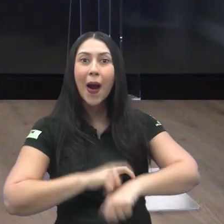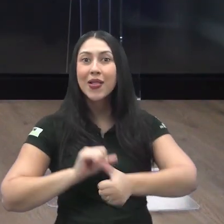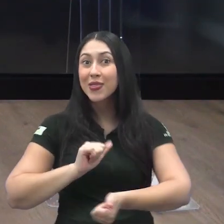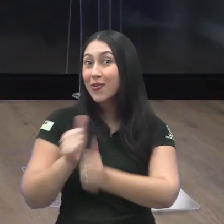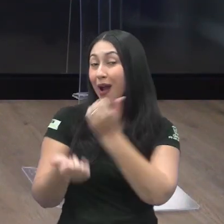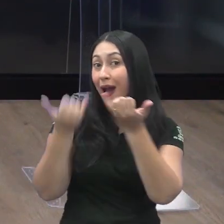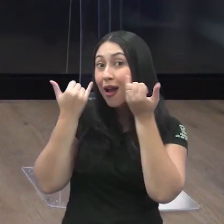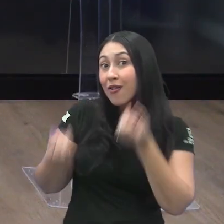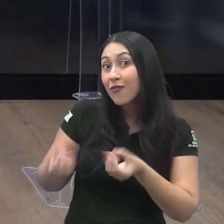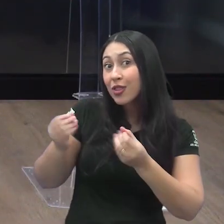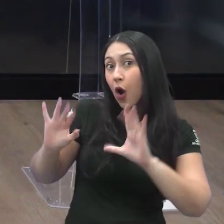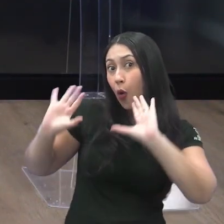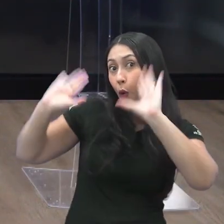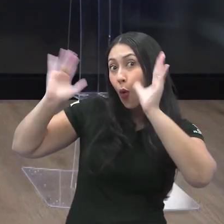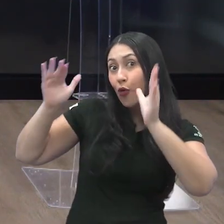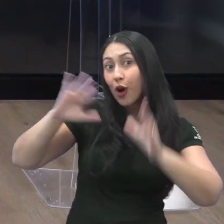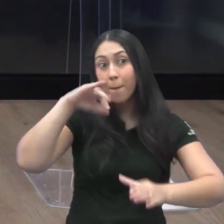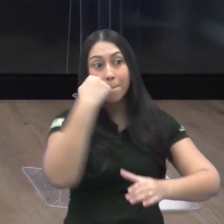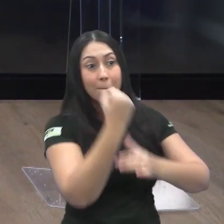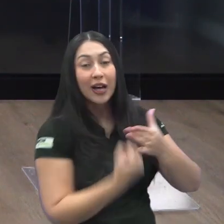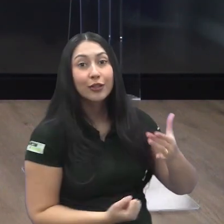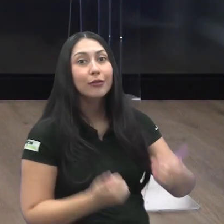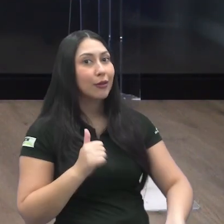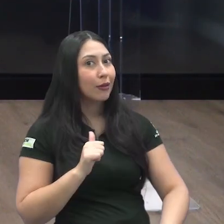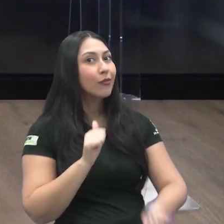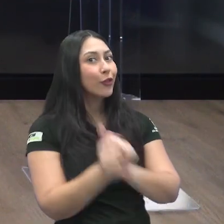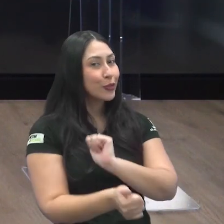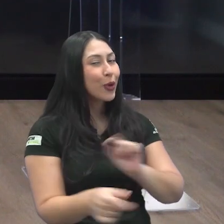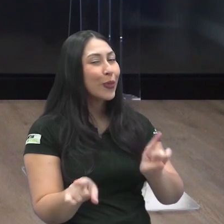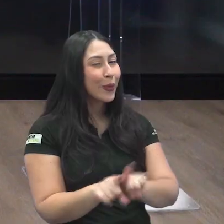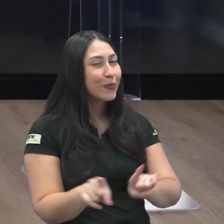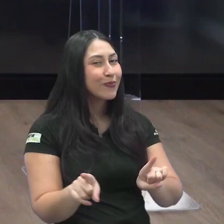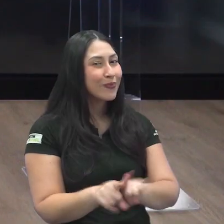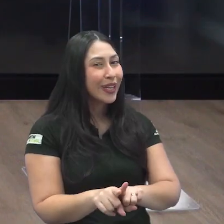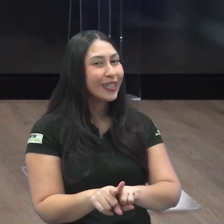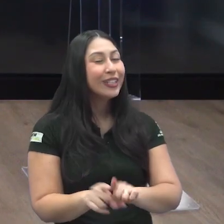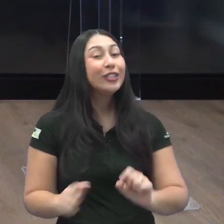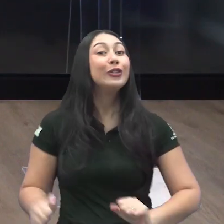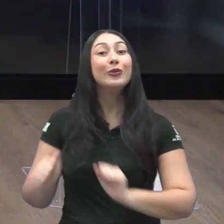Hora do Esporte. Tem informação sobre o vôlei, o basquete e o futebol da nossa